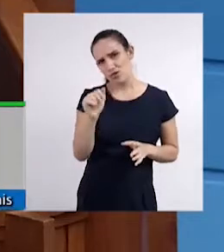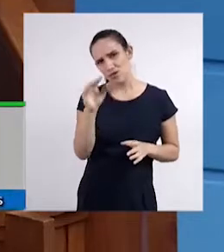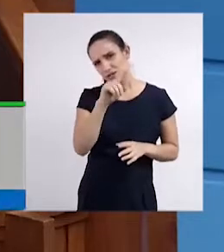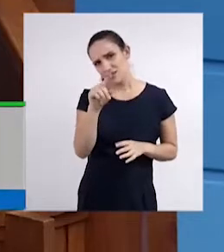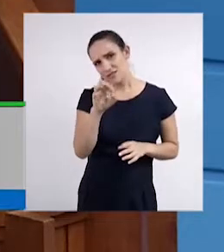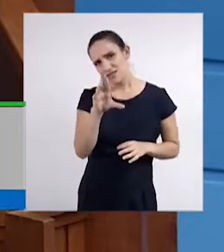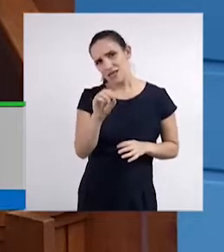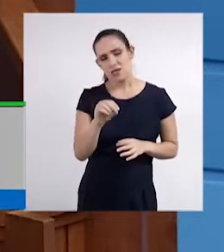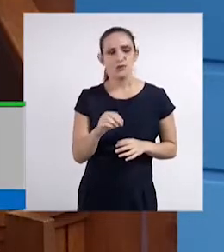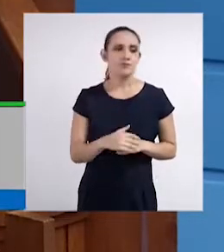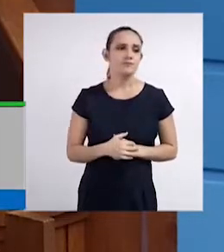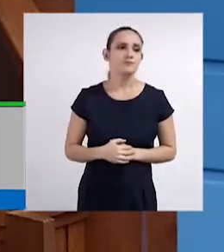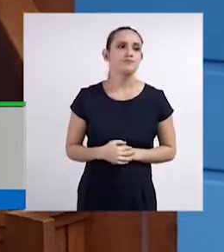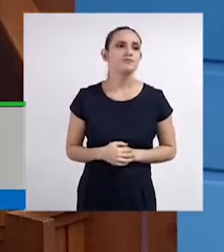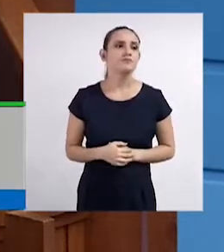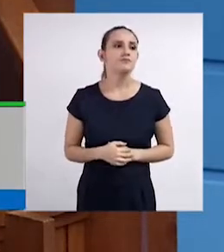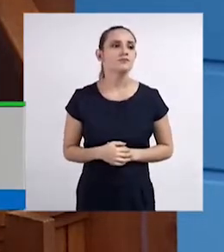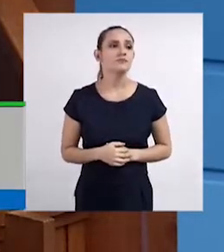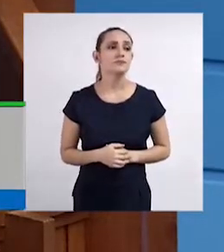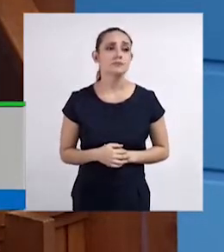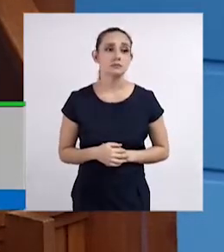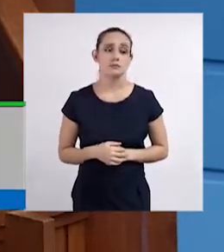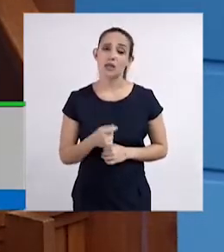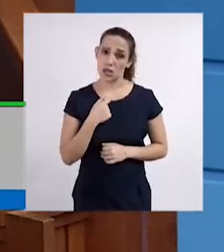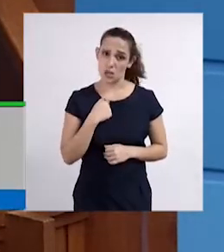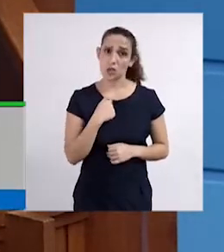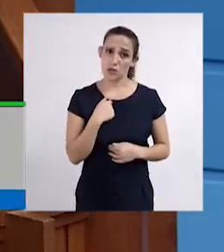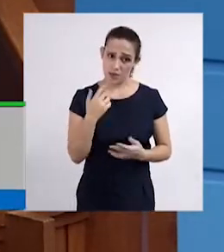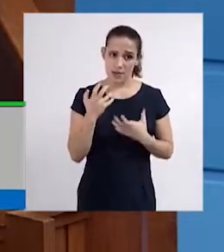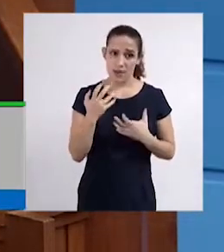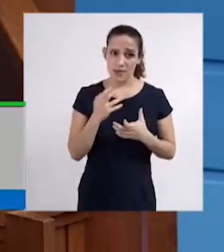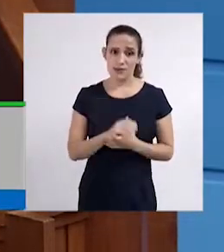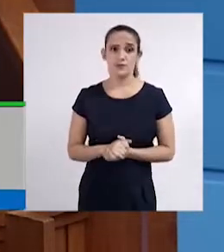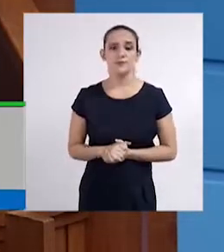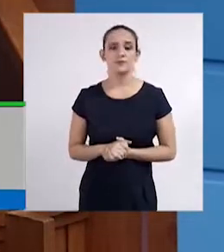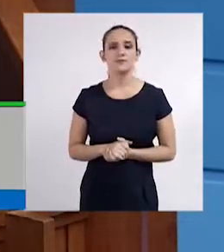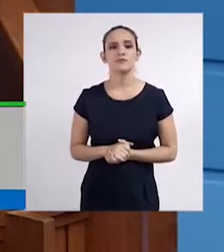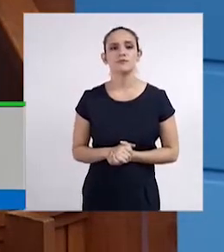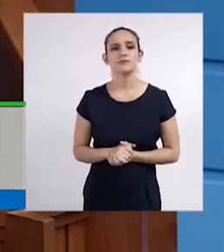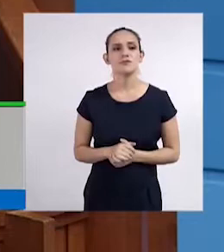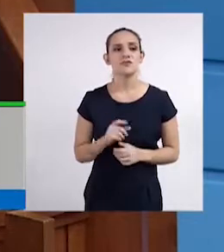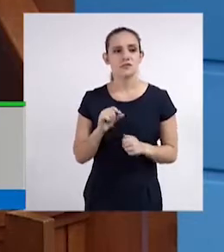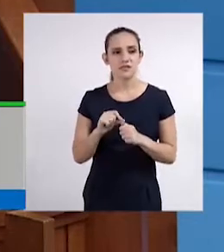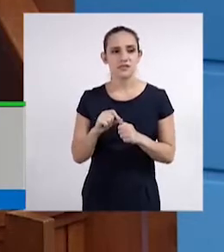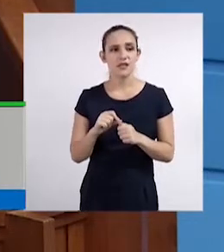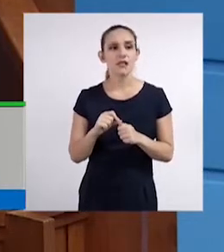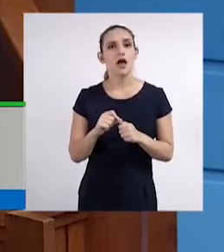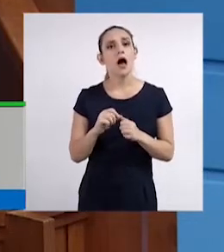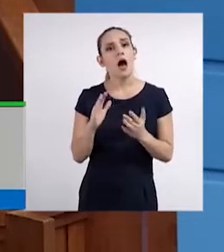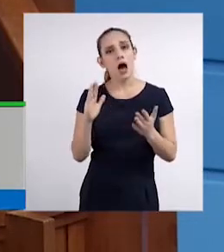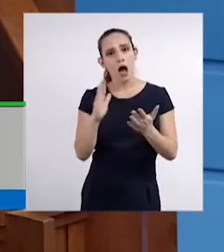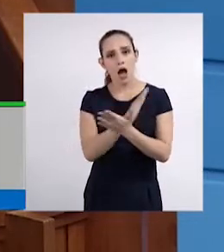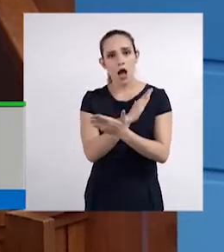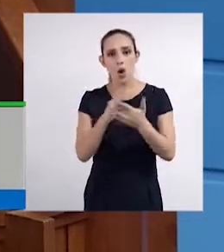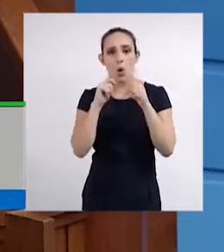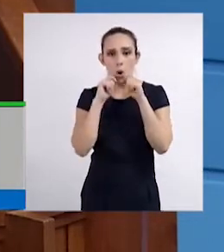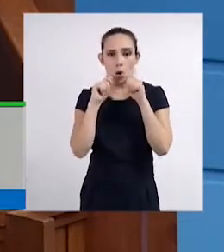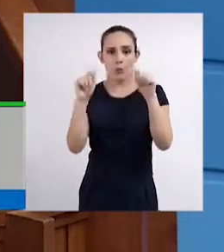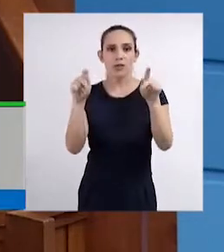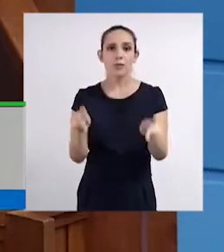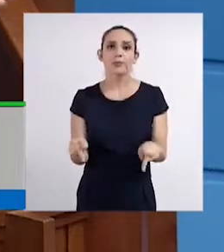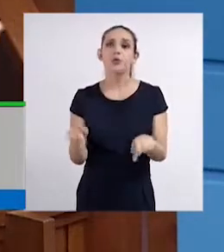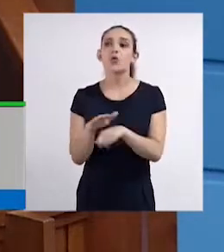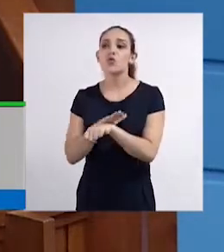pretendo, deputado Paulo Coelho, senhor presidente, fazer algumas audiências públicas nessas regiões